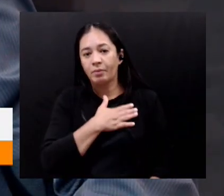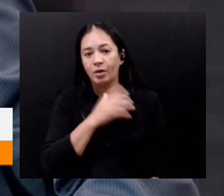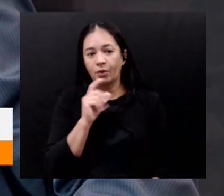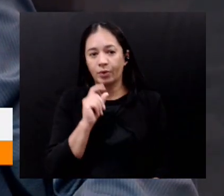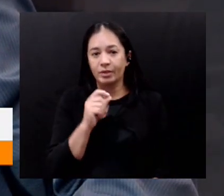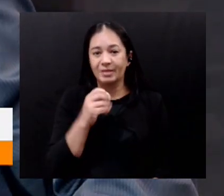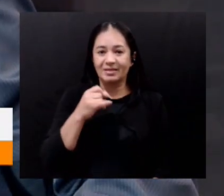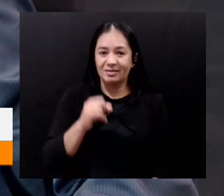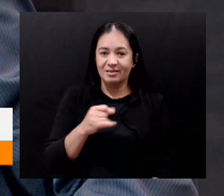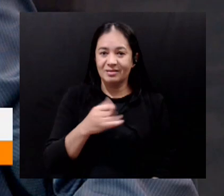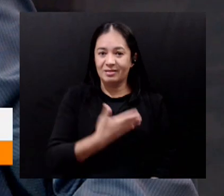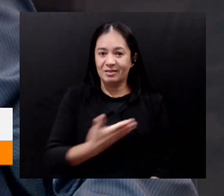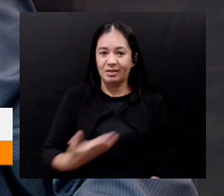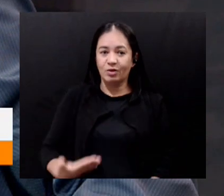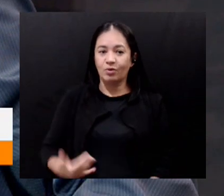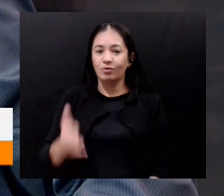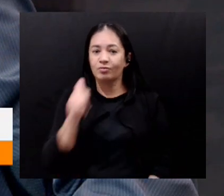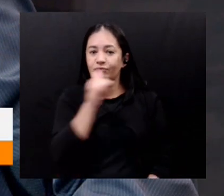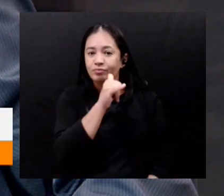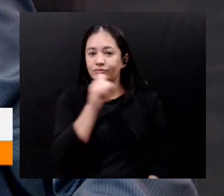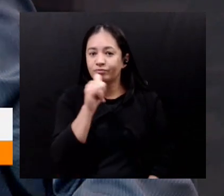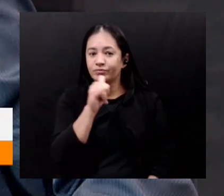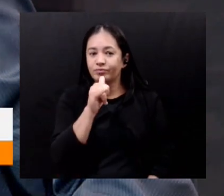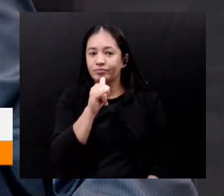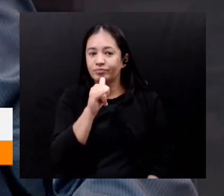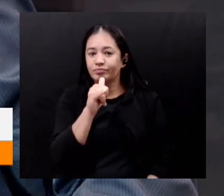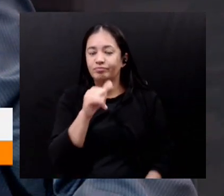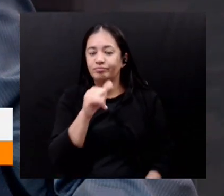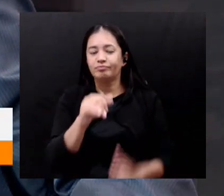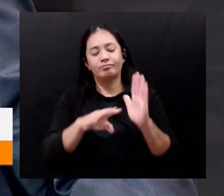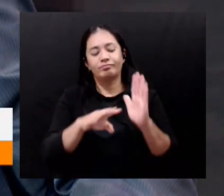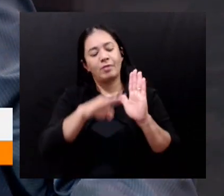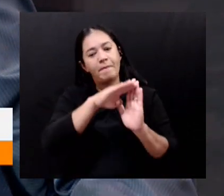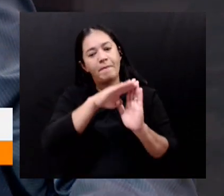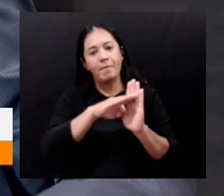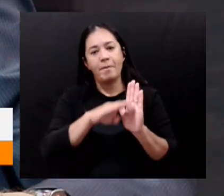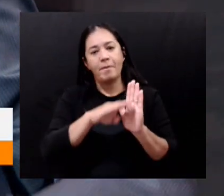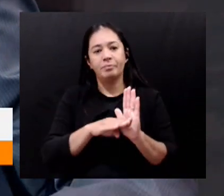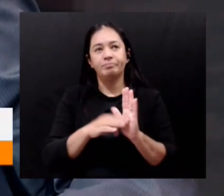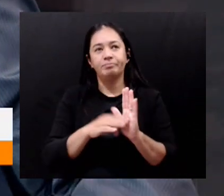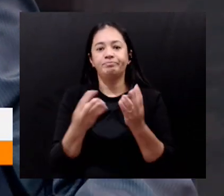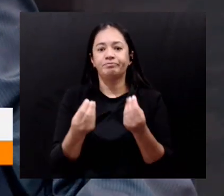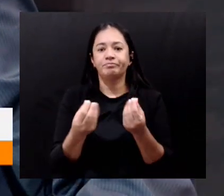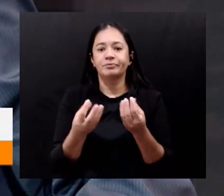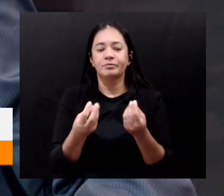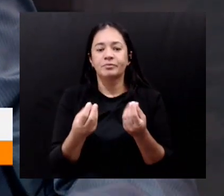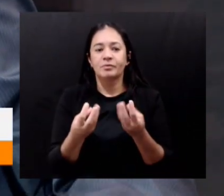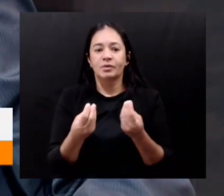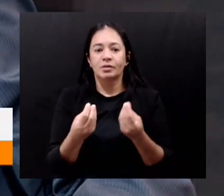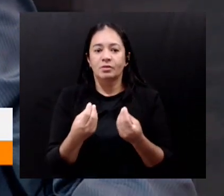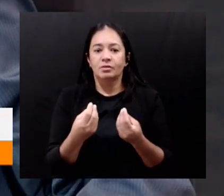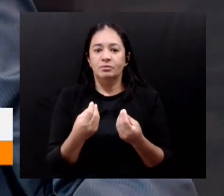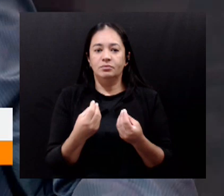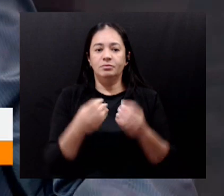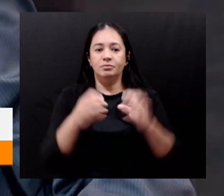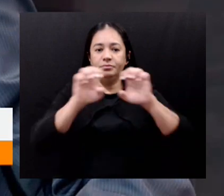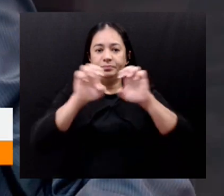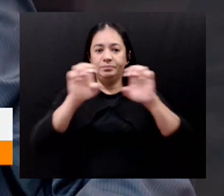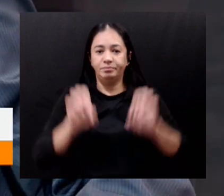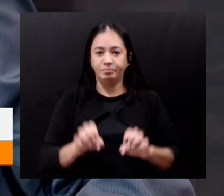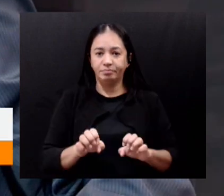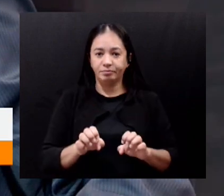tivesse estabelecido, de certa forma, estrutura para acolher todos